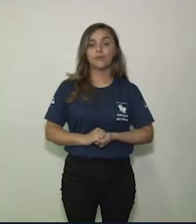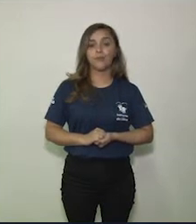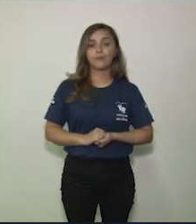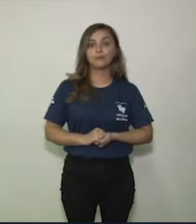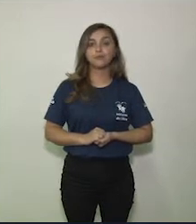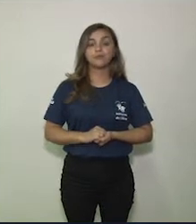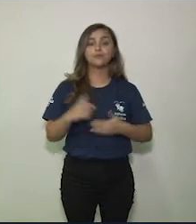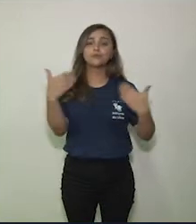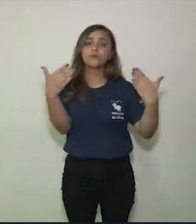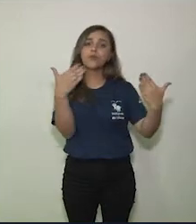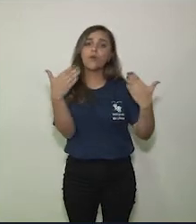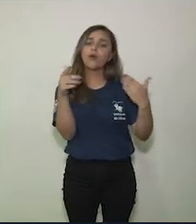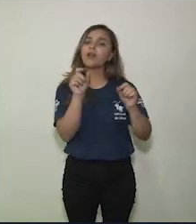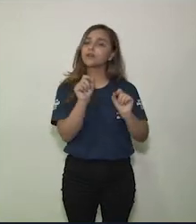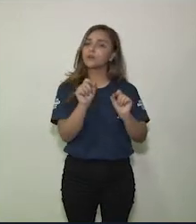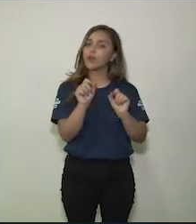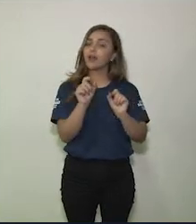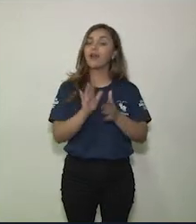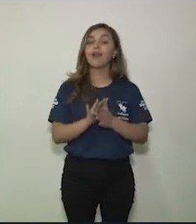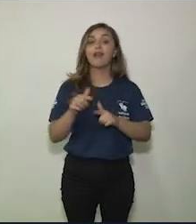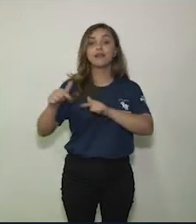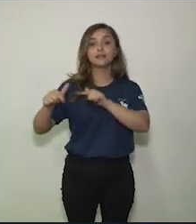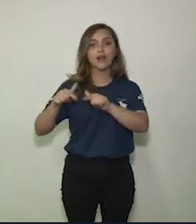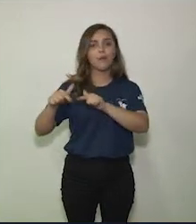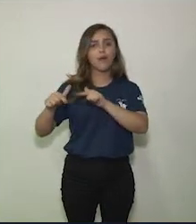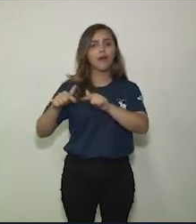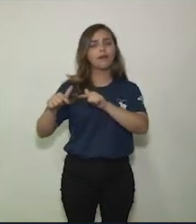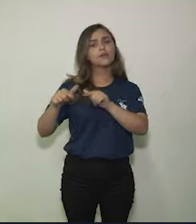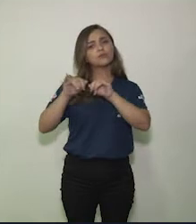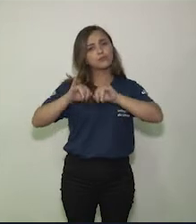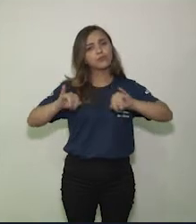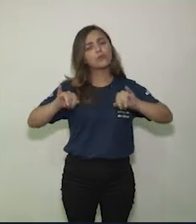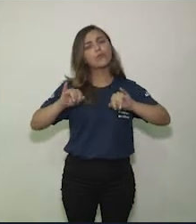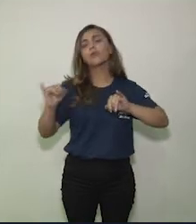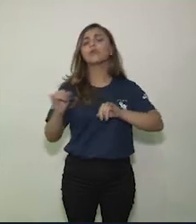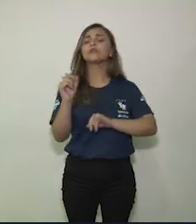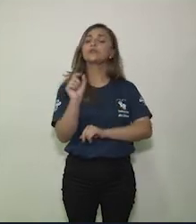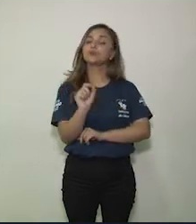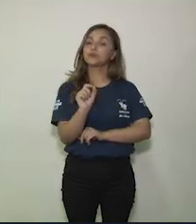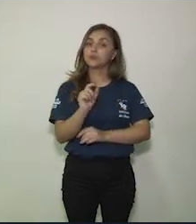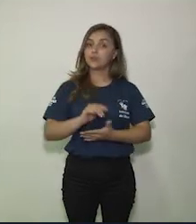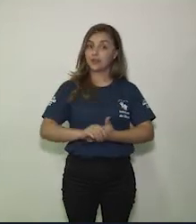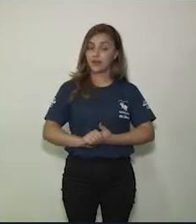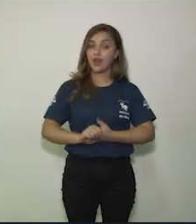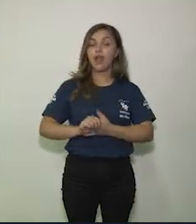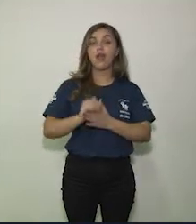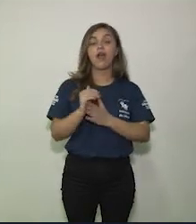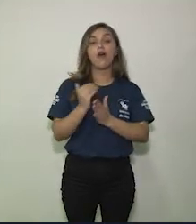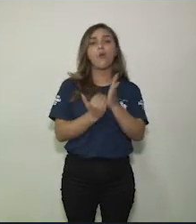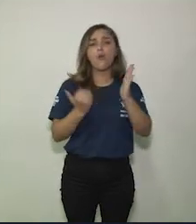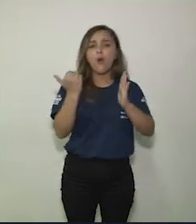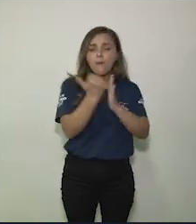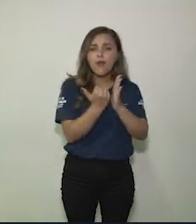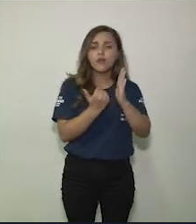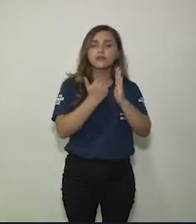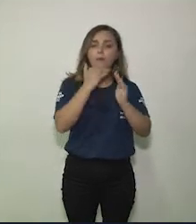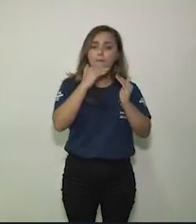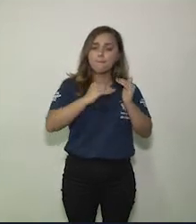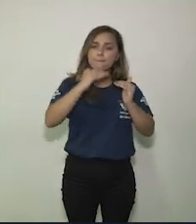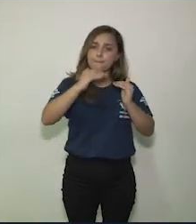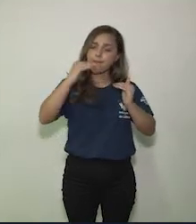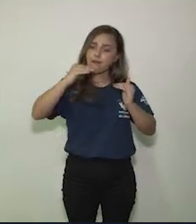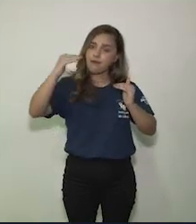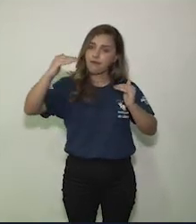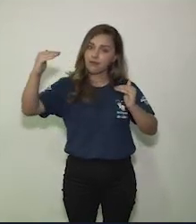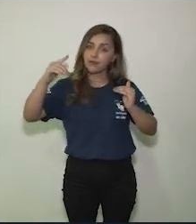Em relação ao teletrabalho, então, o que é importante dizer de tudo isso? É que o aumento progressivo